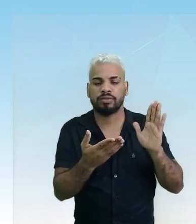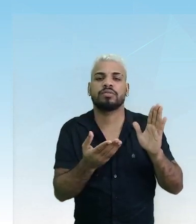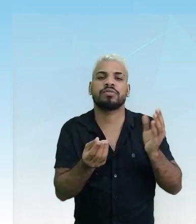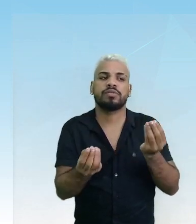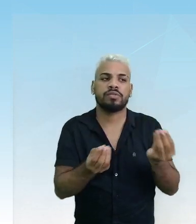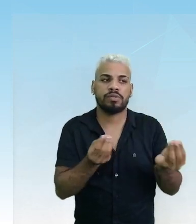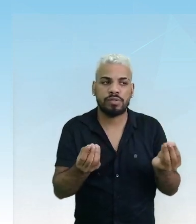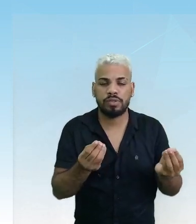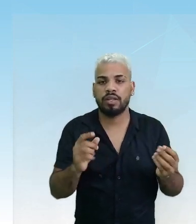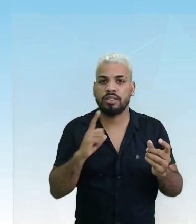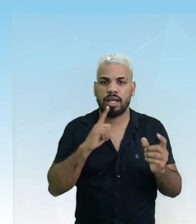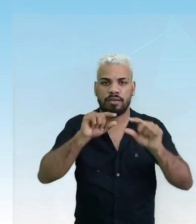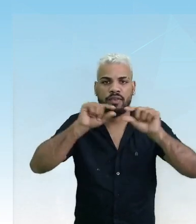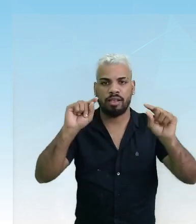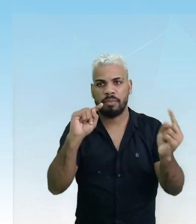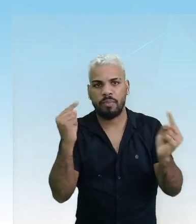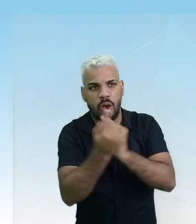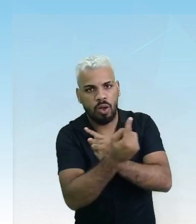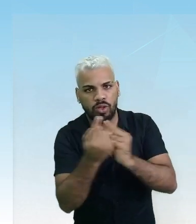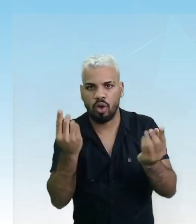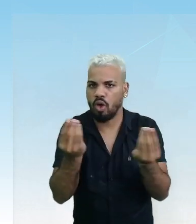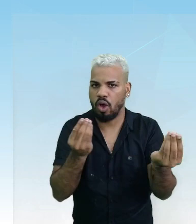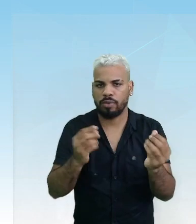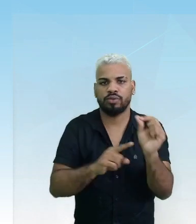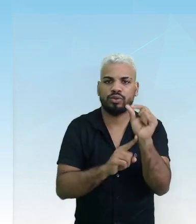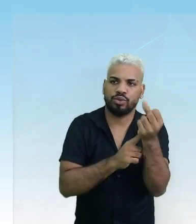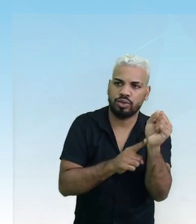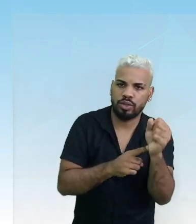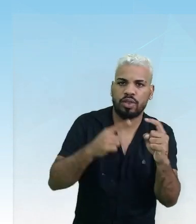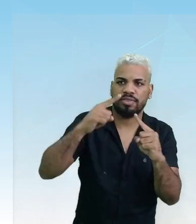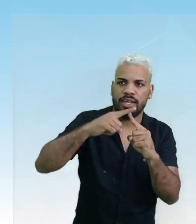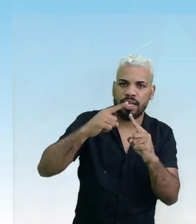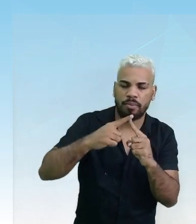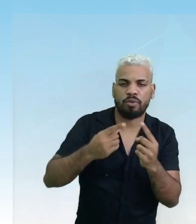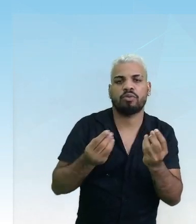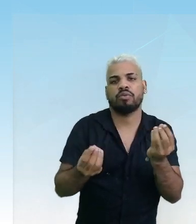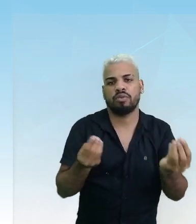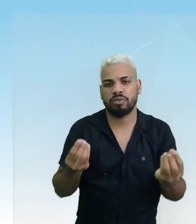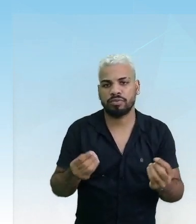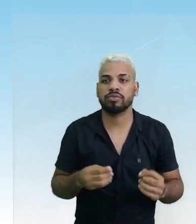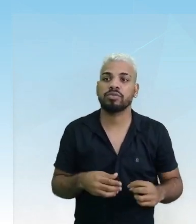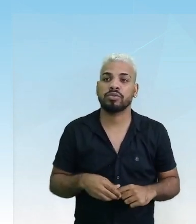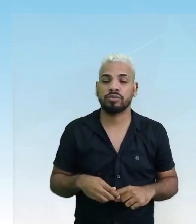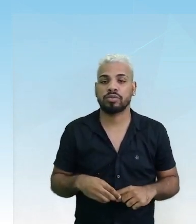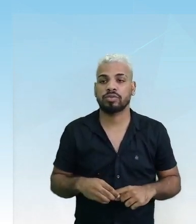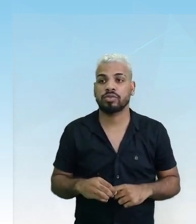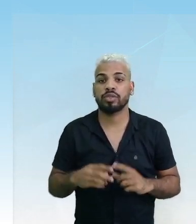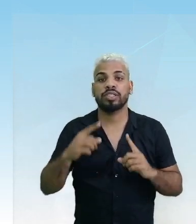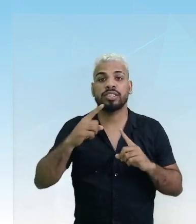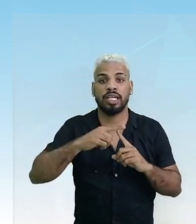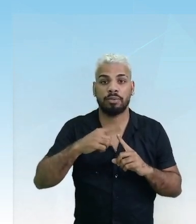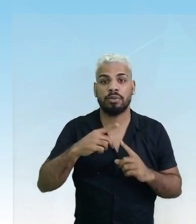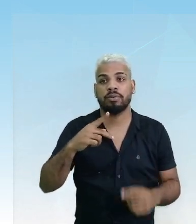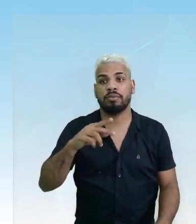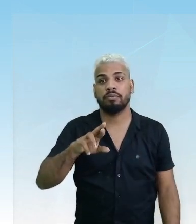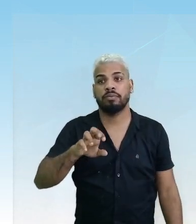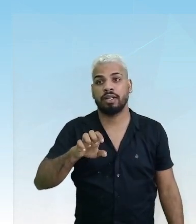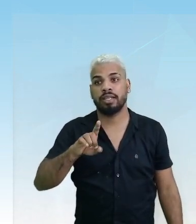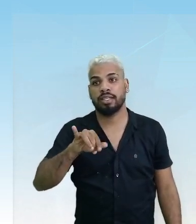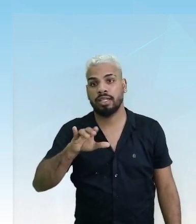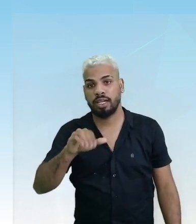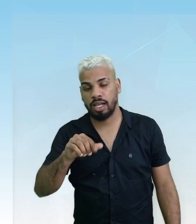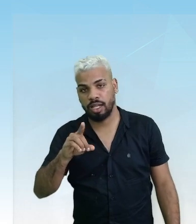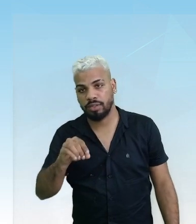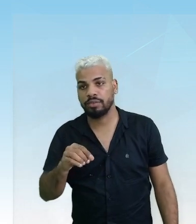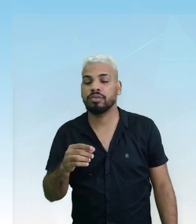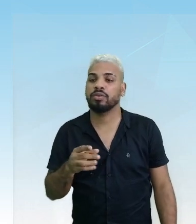ao hipérbato, conhecer o sujeito, os tipos de sujeito, os tipos de predicado, a importância